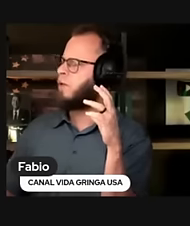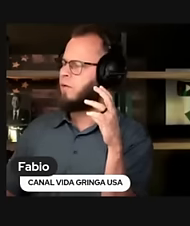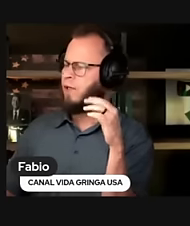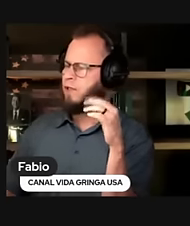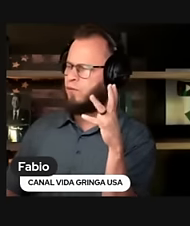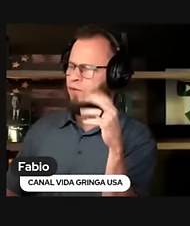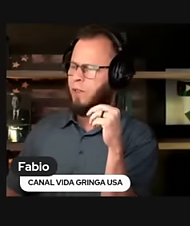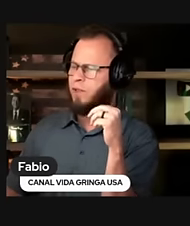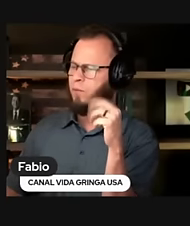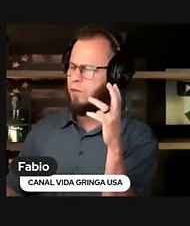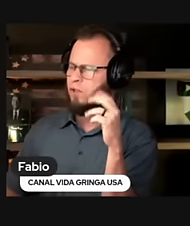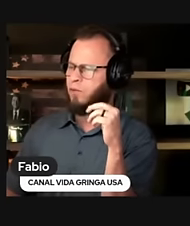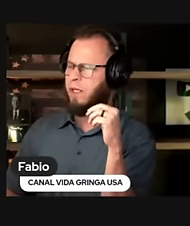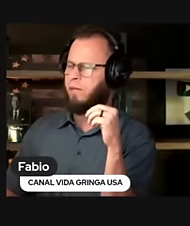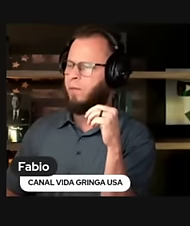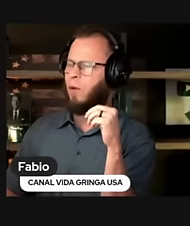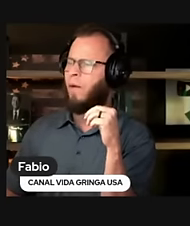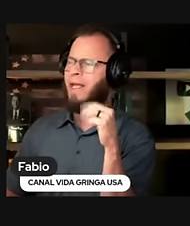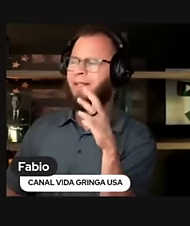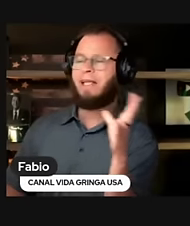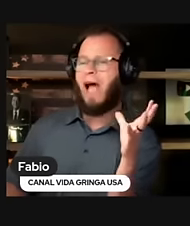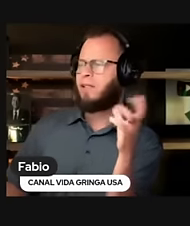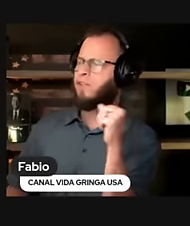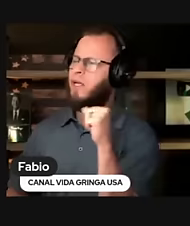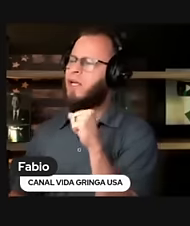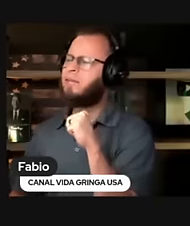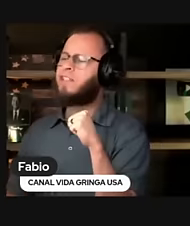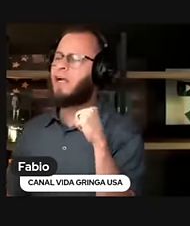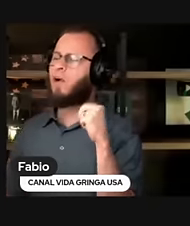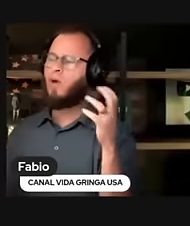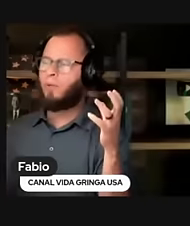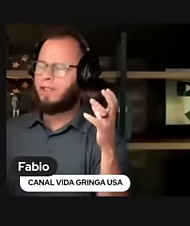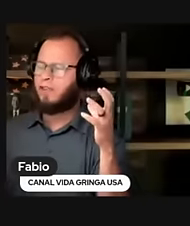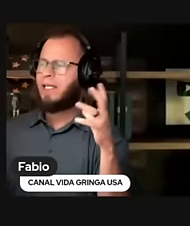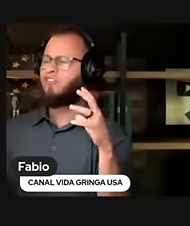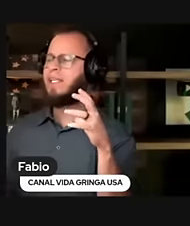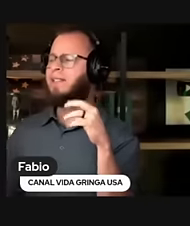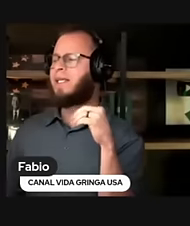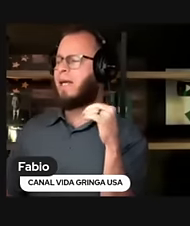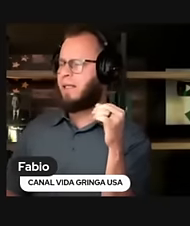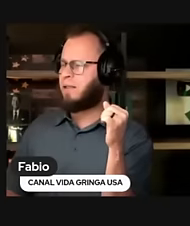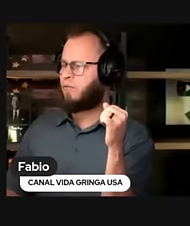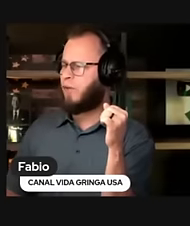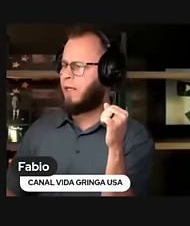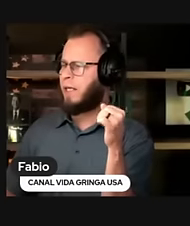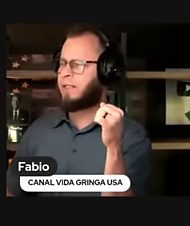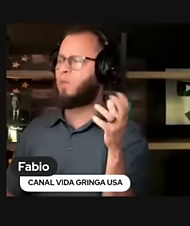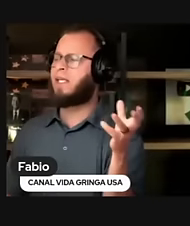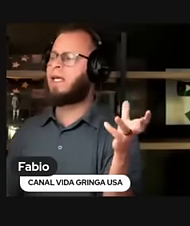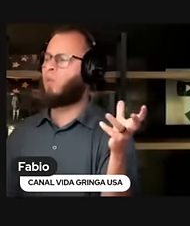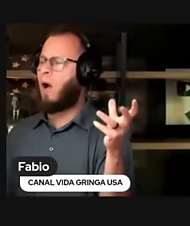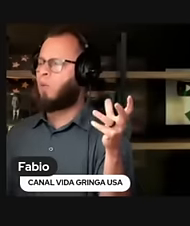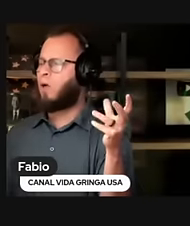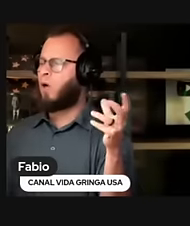ruim fica difícil mas vocês eu acho que consegue ver ele melhor ó detalhes the economist disse que na quinta-feira em seu